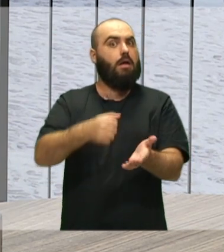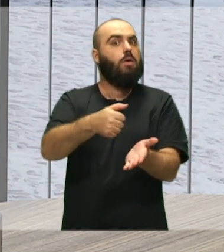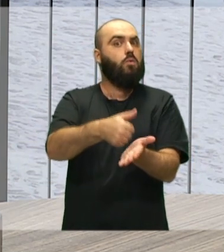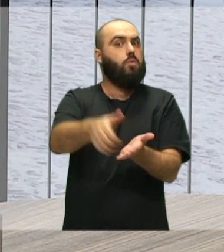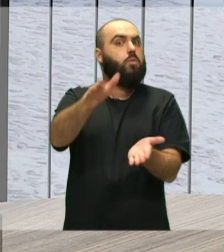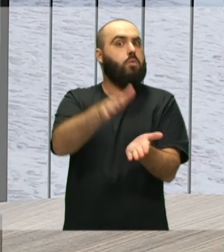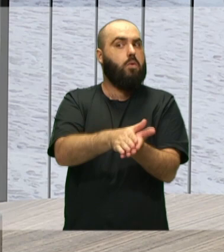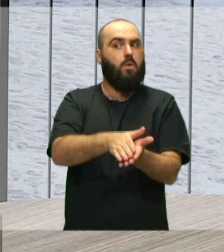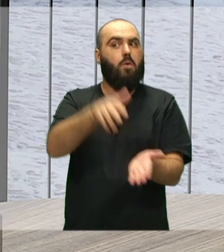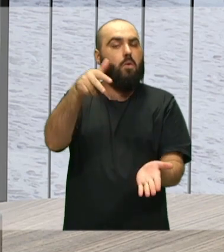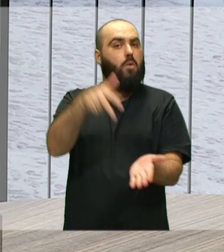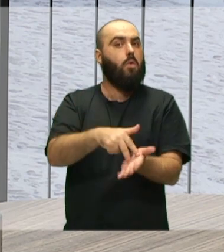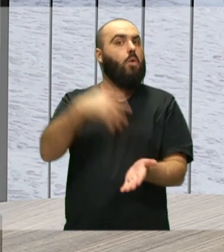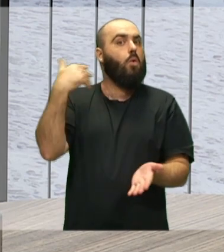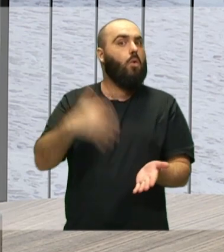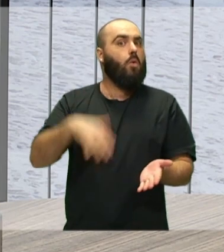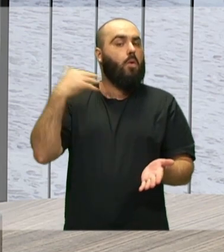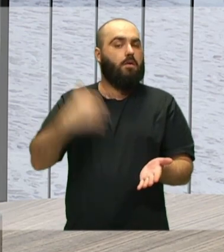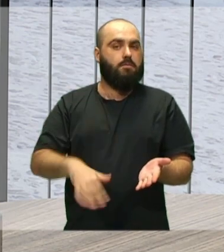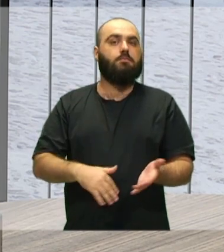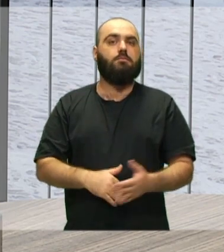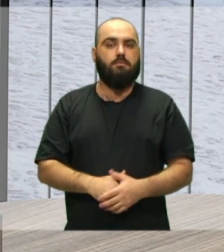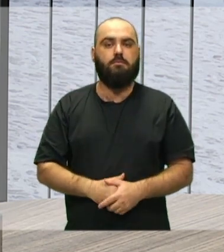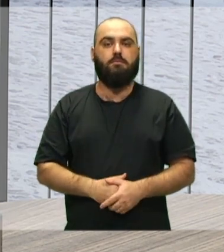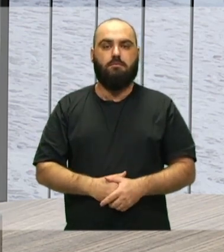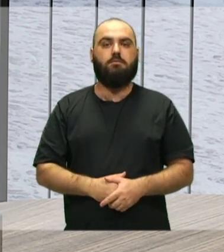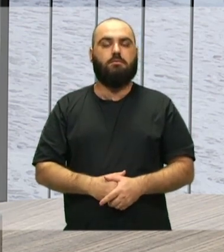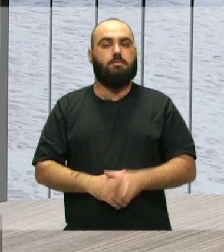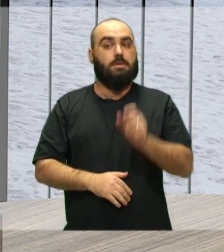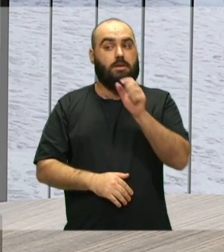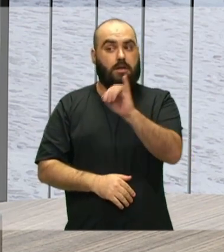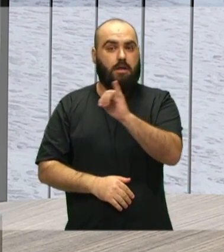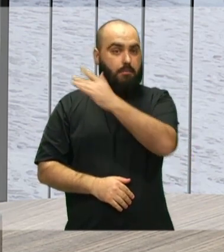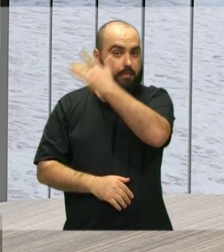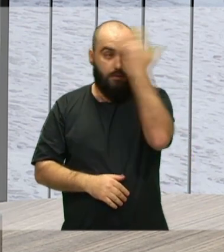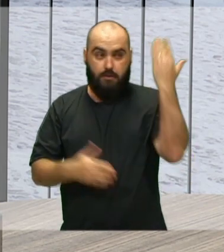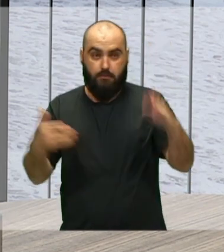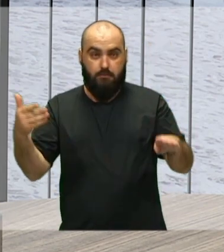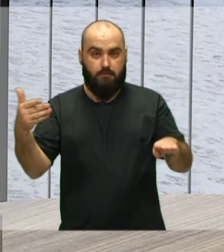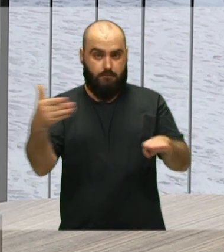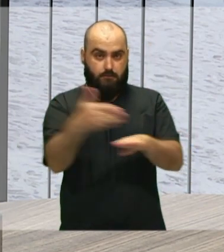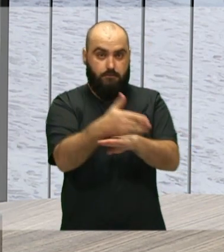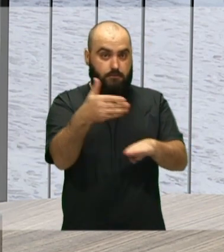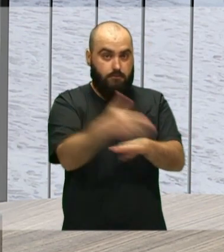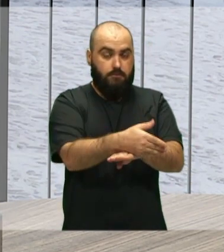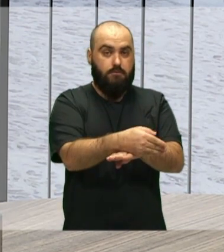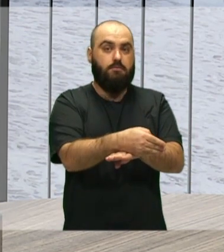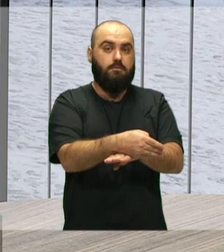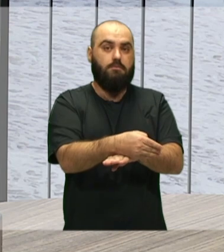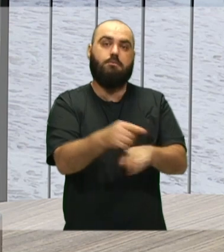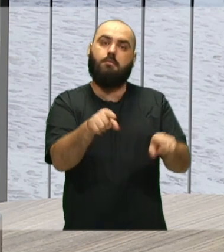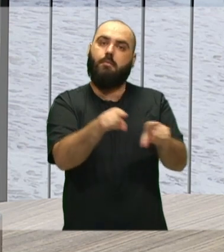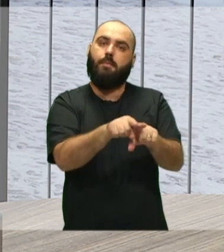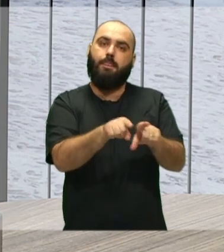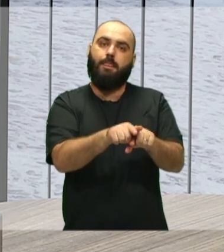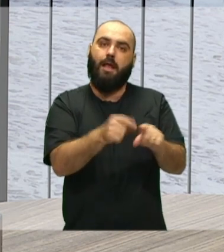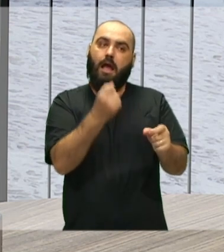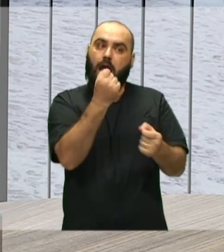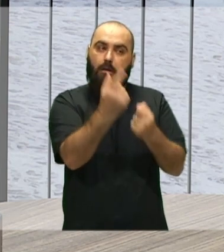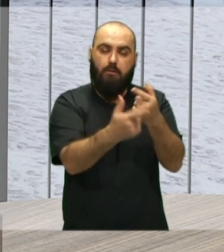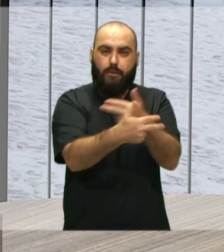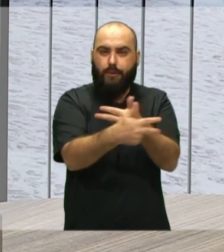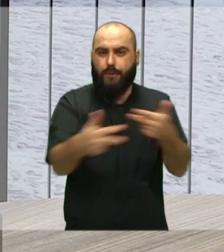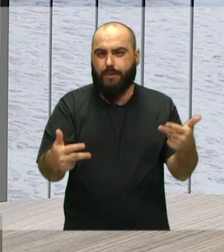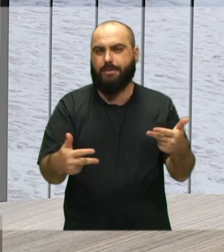ser punido na improbidade administrativa quando participa de algum ato desonesto,